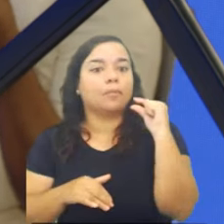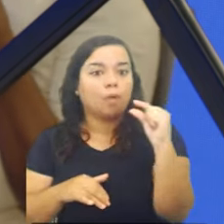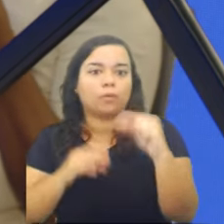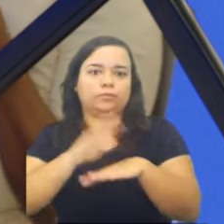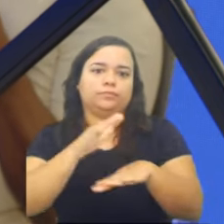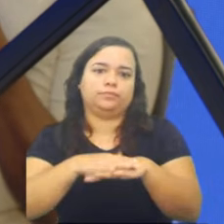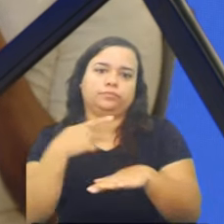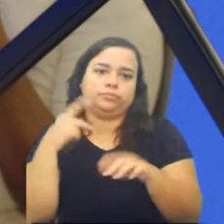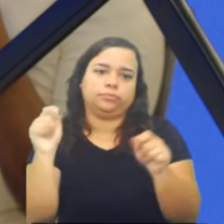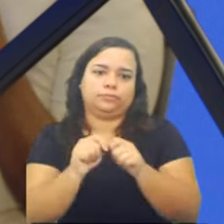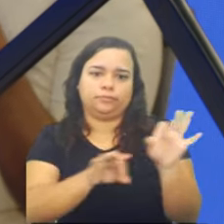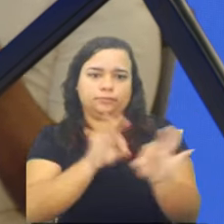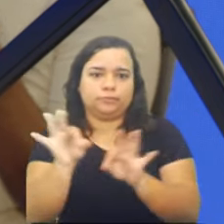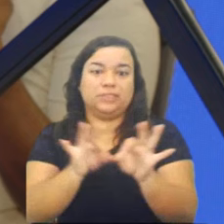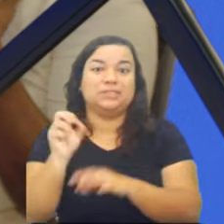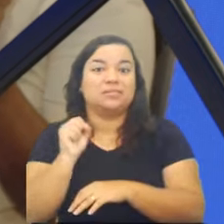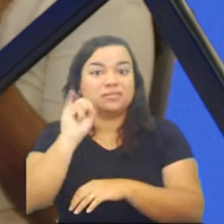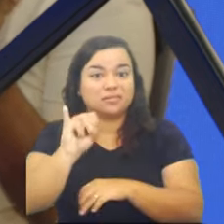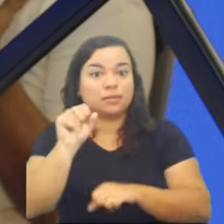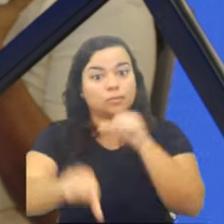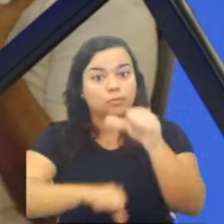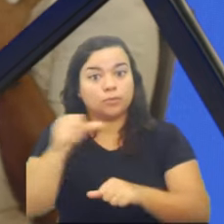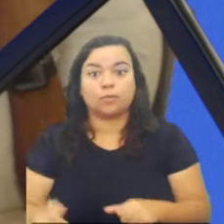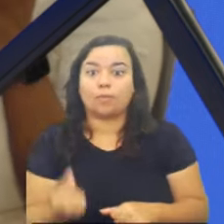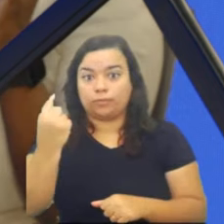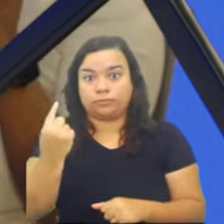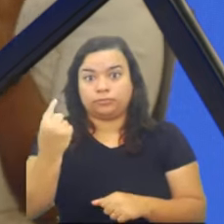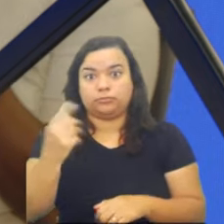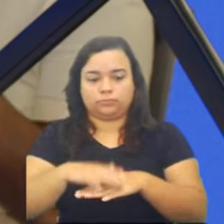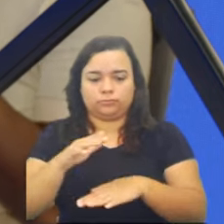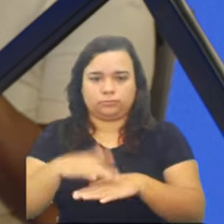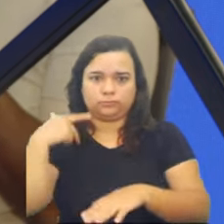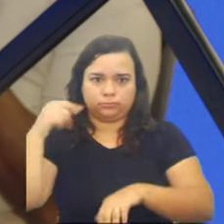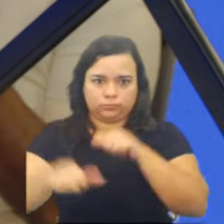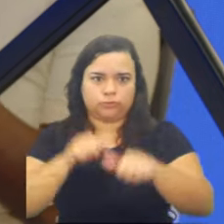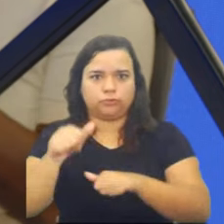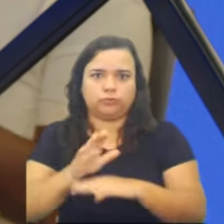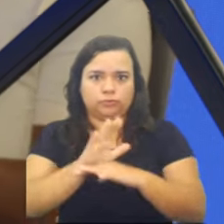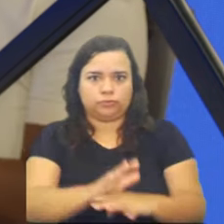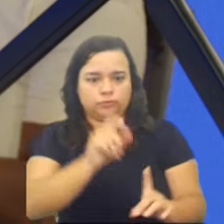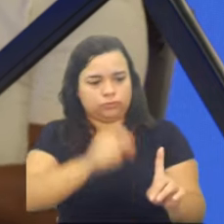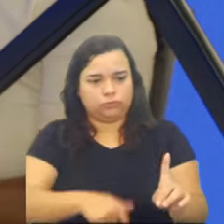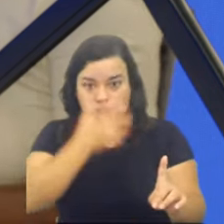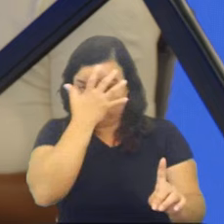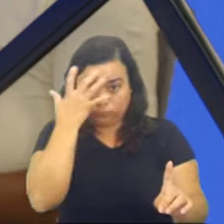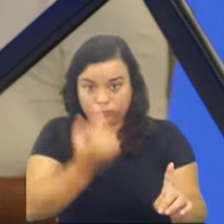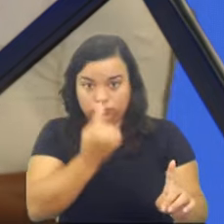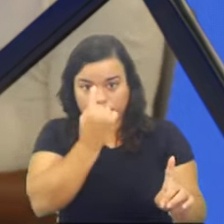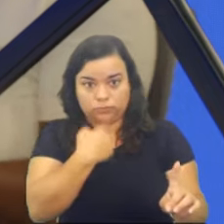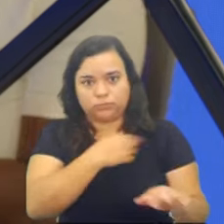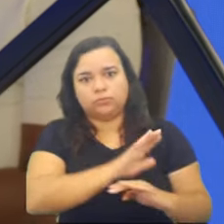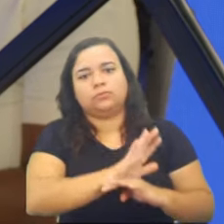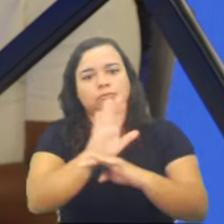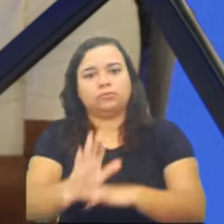pouquinho que eu fizer Se eu mudar uma ou eu tô mudando se eu mudar a vida de uma pessoa com qualquer coisa